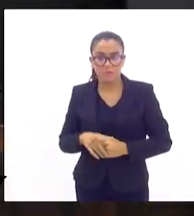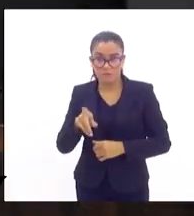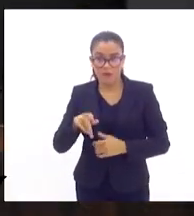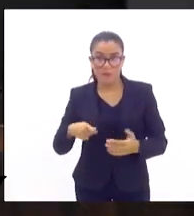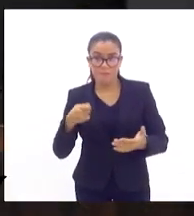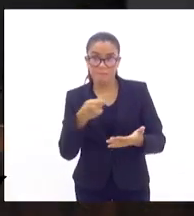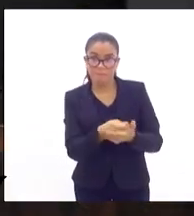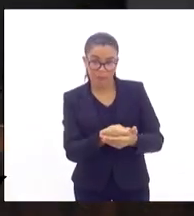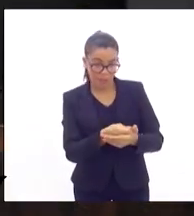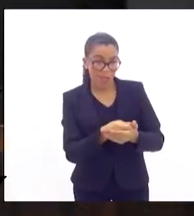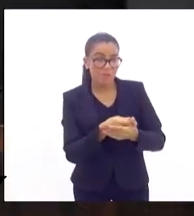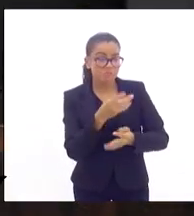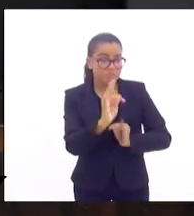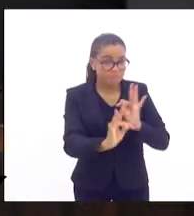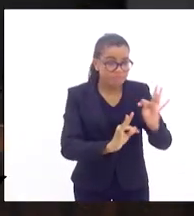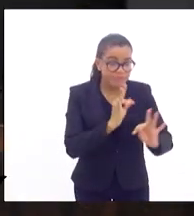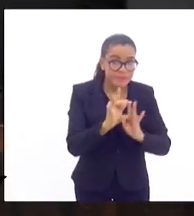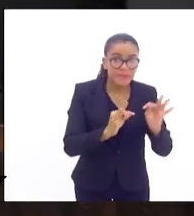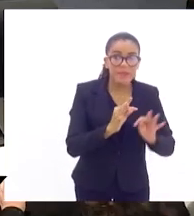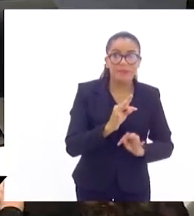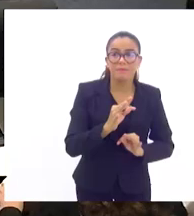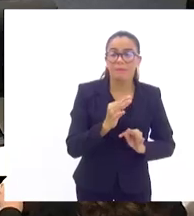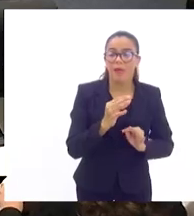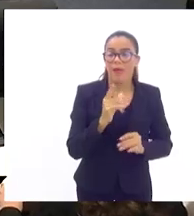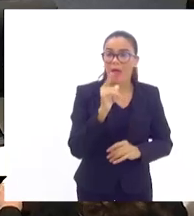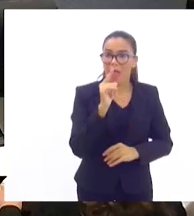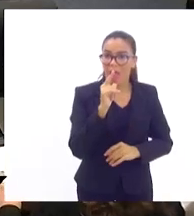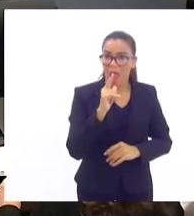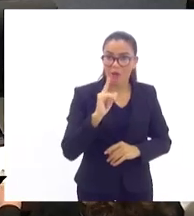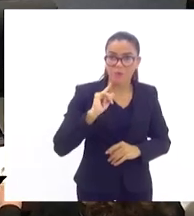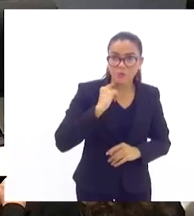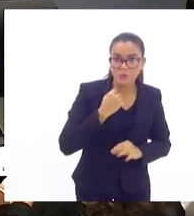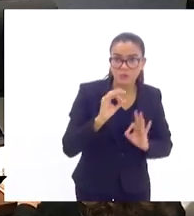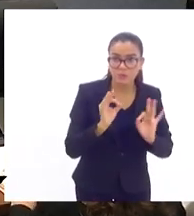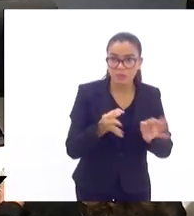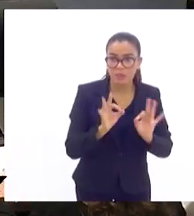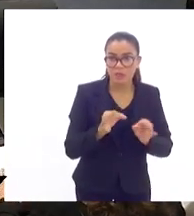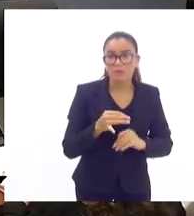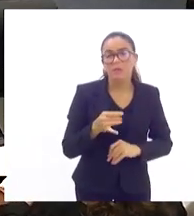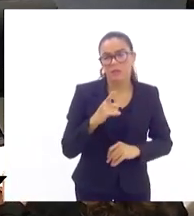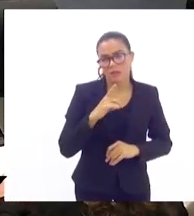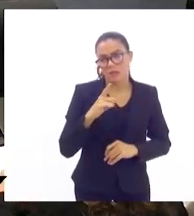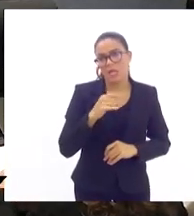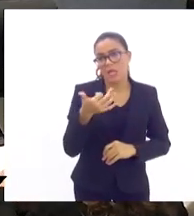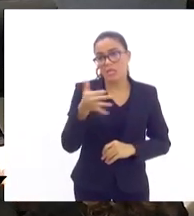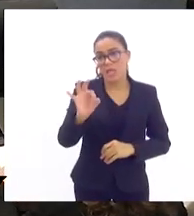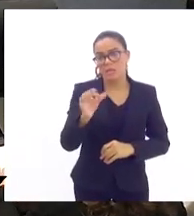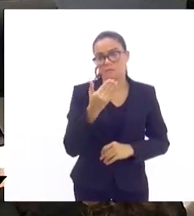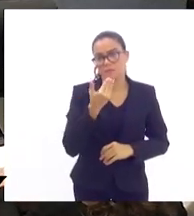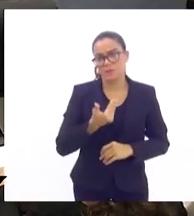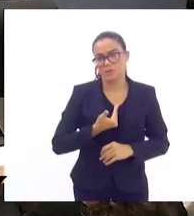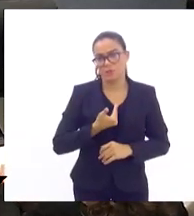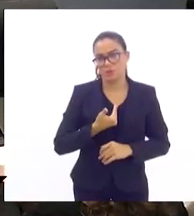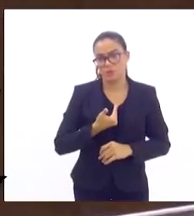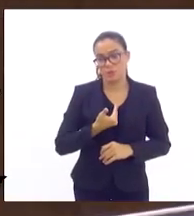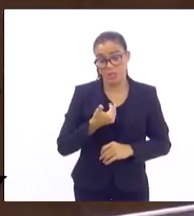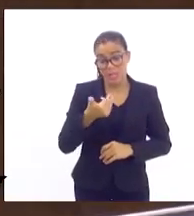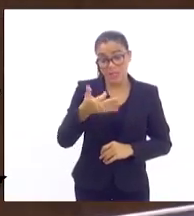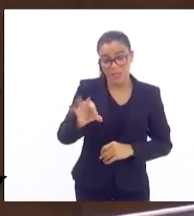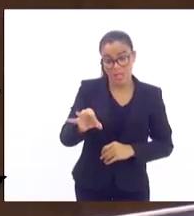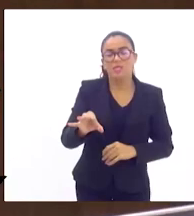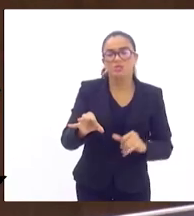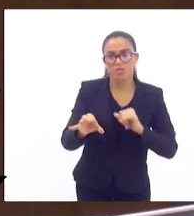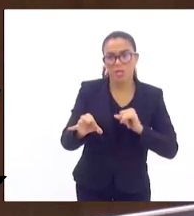implantar o esgoto. Dessas 10 ligações que nós temos arquivadas lá no momento, nós assumimos esse compromisso. As